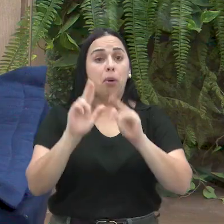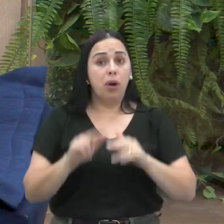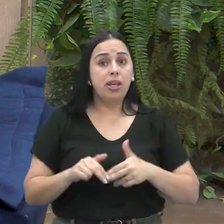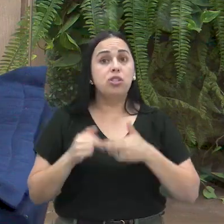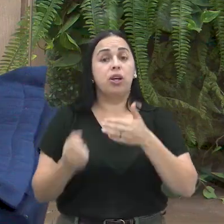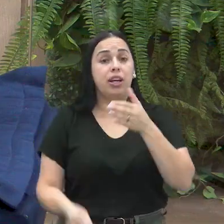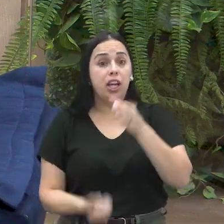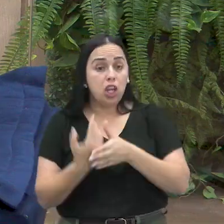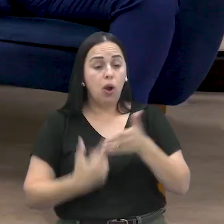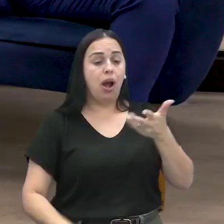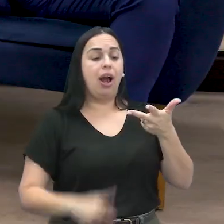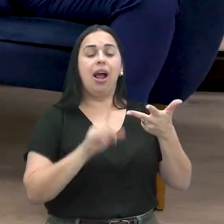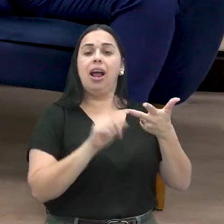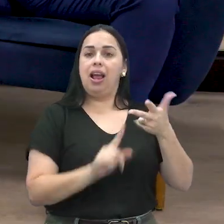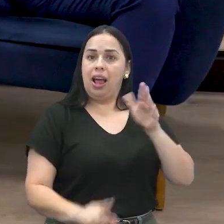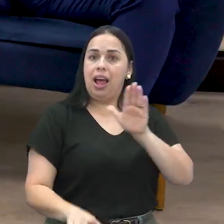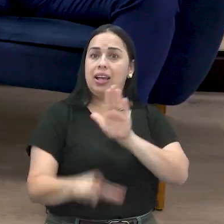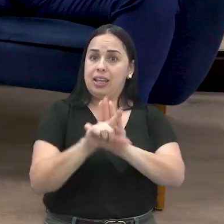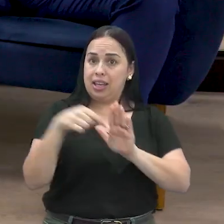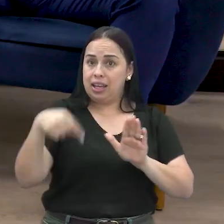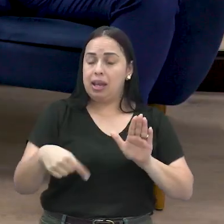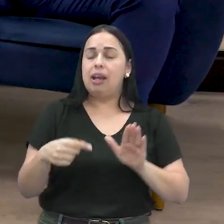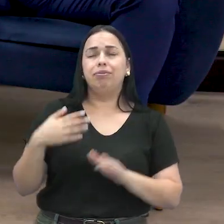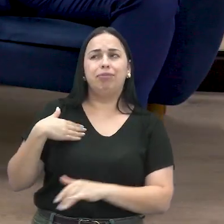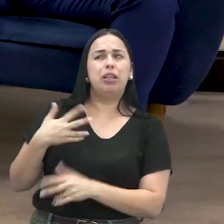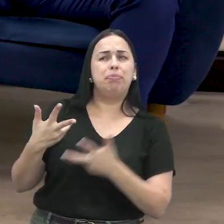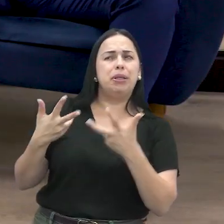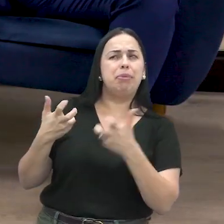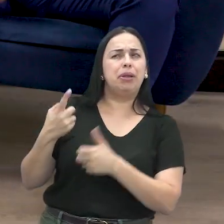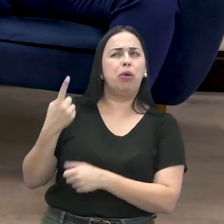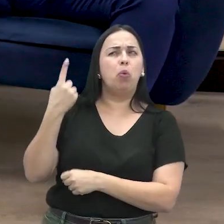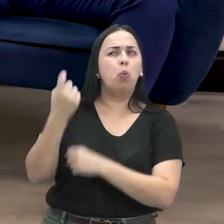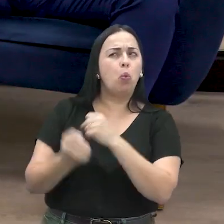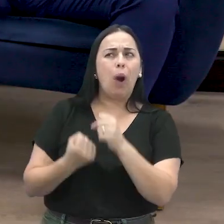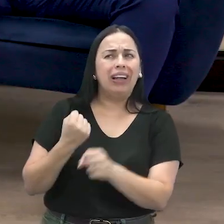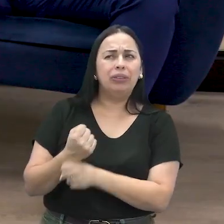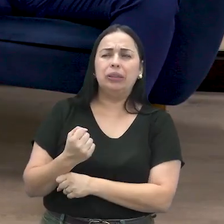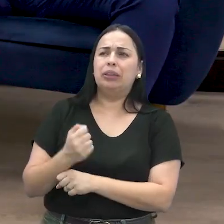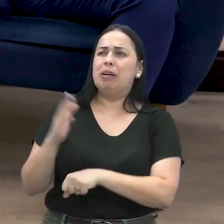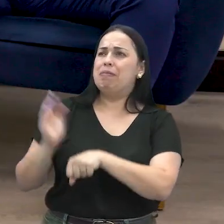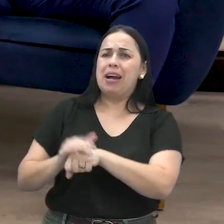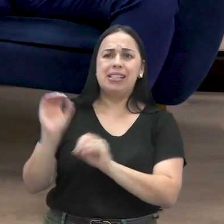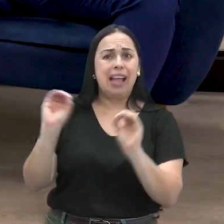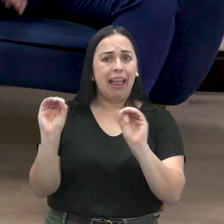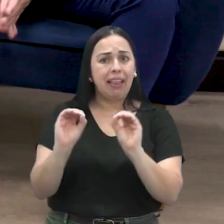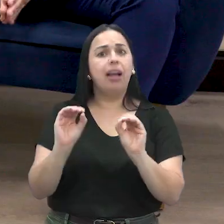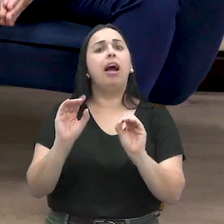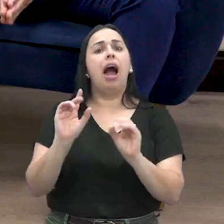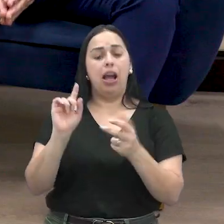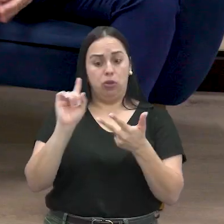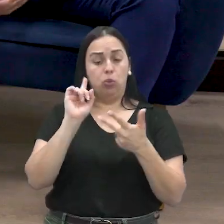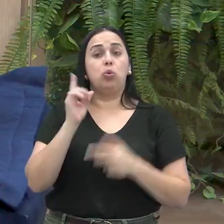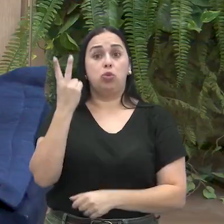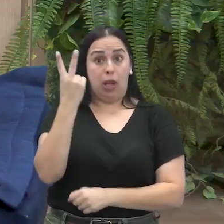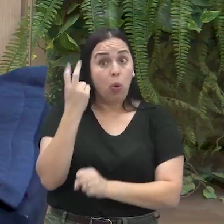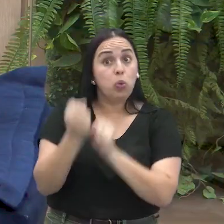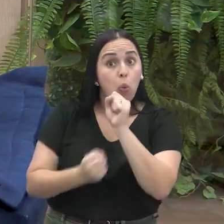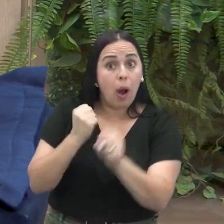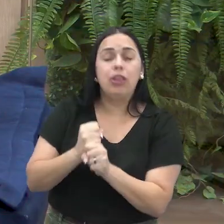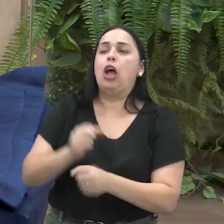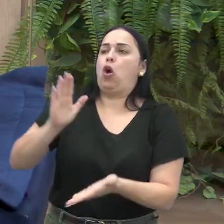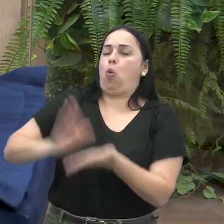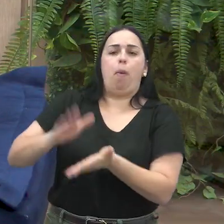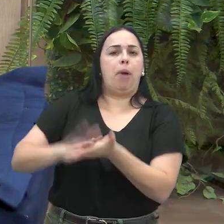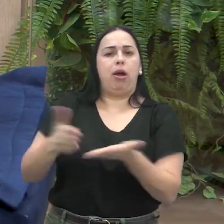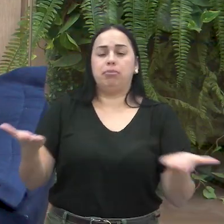para São José dos Campos, a gente sente que o primeiro ano no município não faz nada, a gente já começa a cobrar a partir do segundo ano, e é